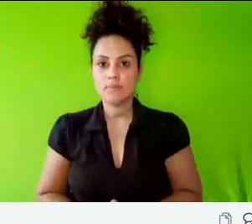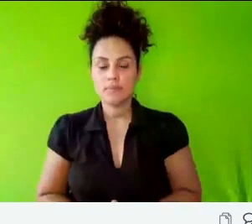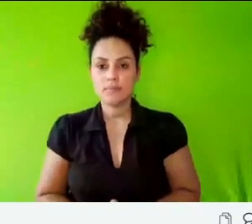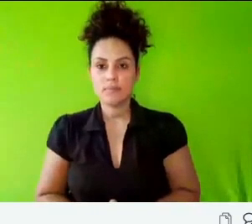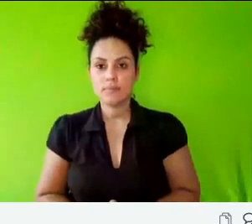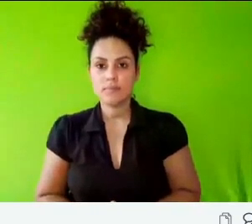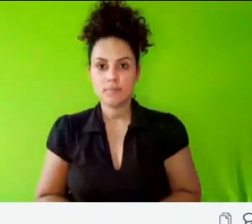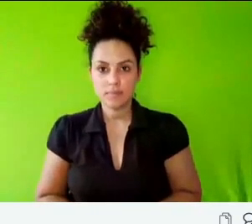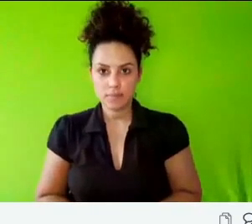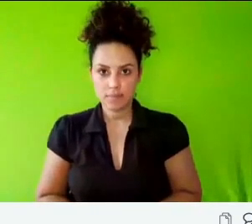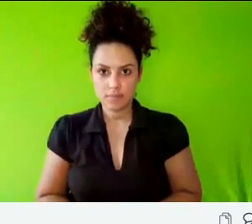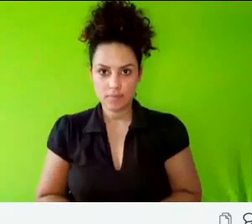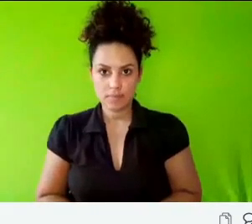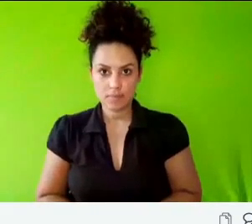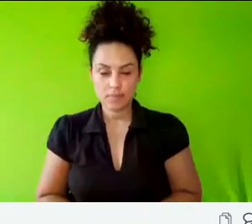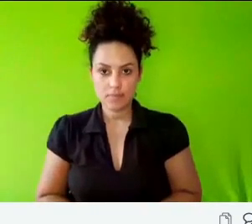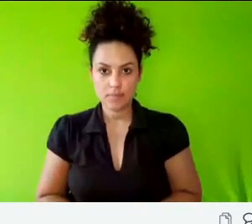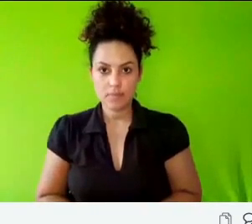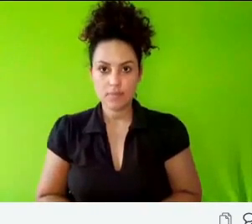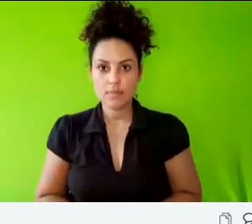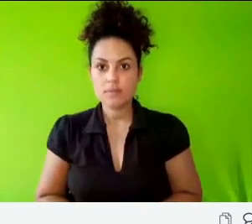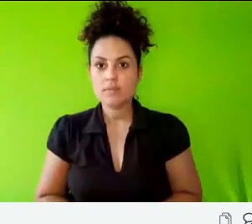16 vagas.